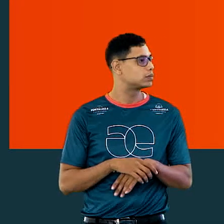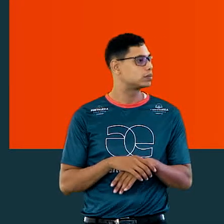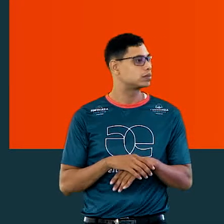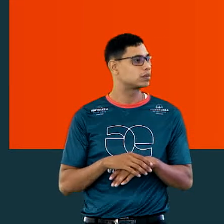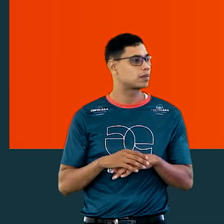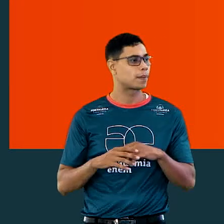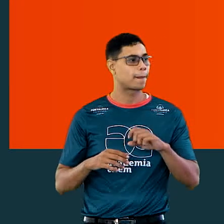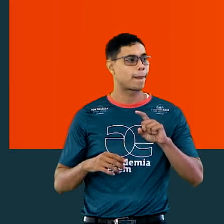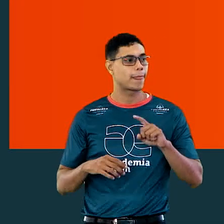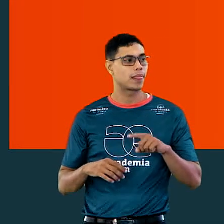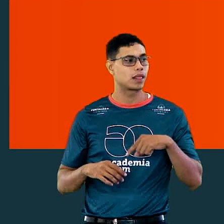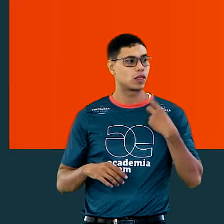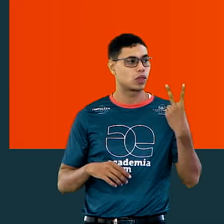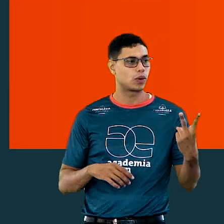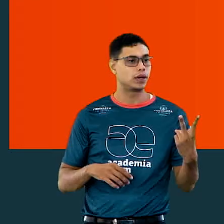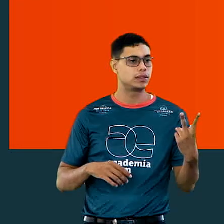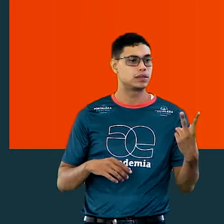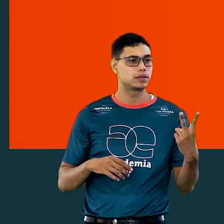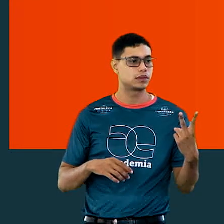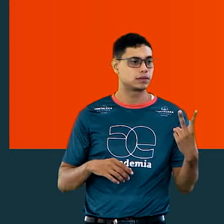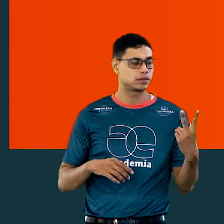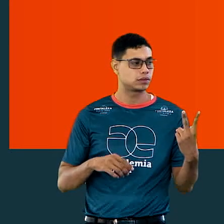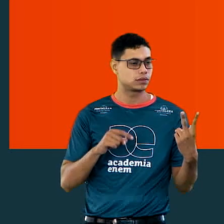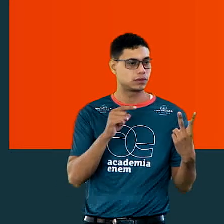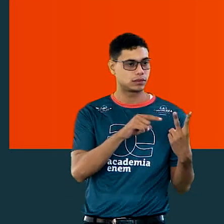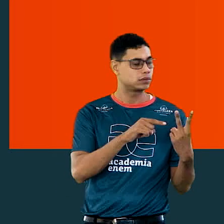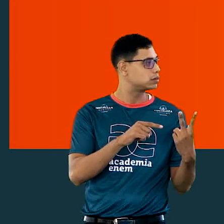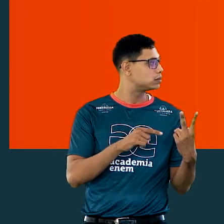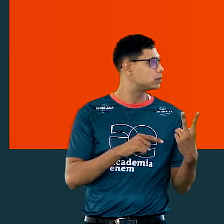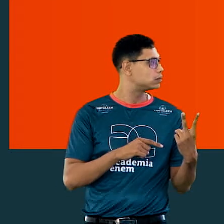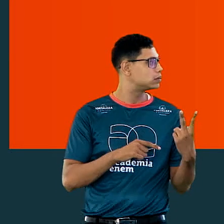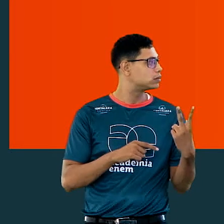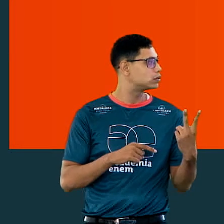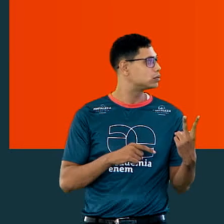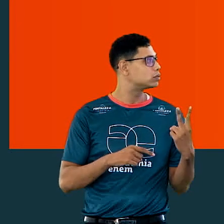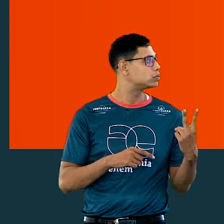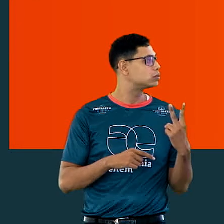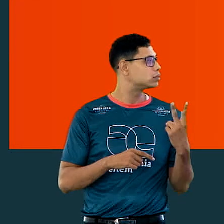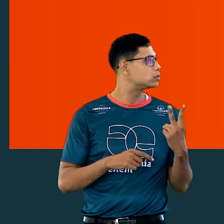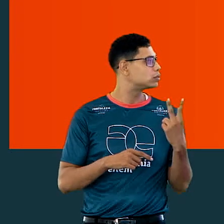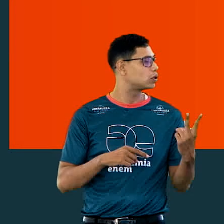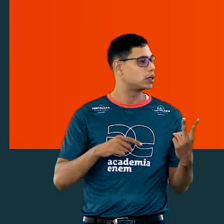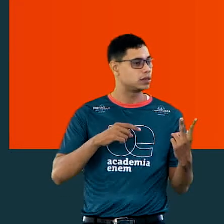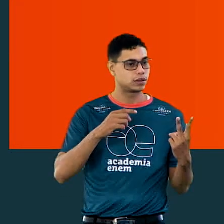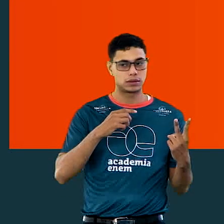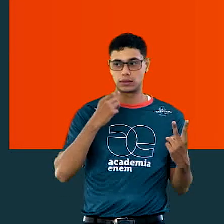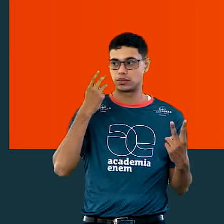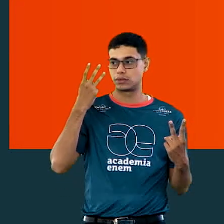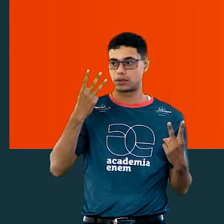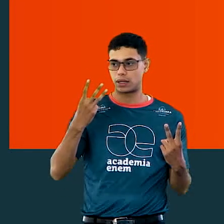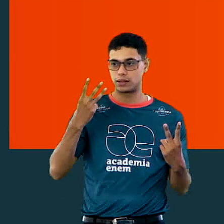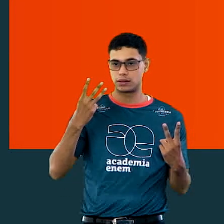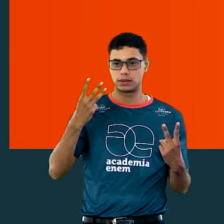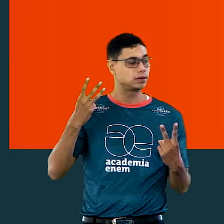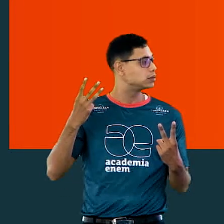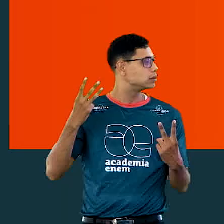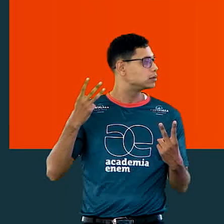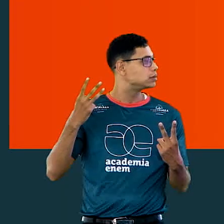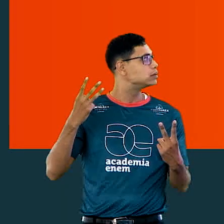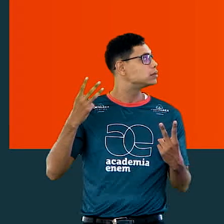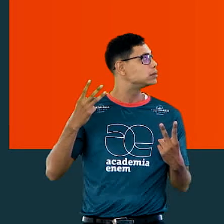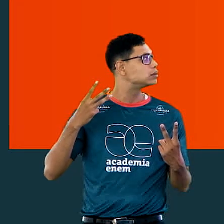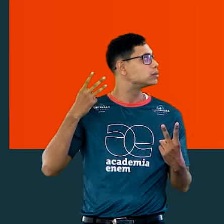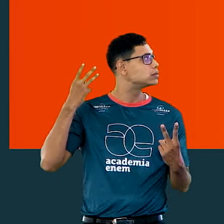quem é o segundo? Bora? Primeiro 11, depois o 27, que é o 3. Na